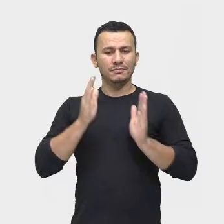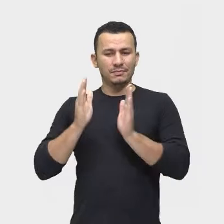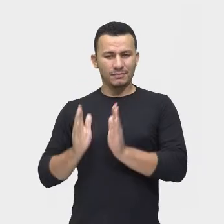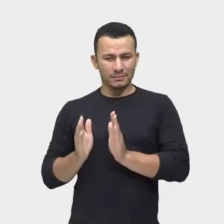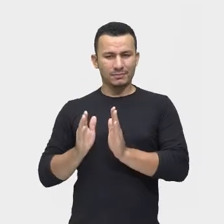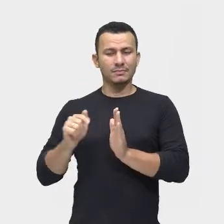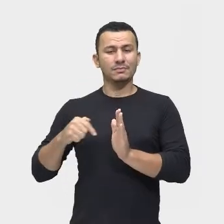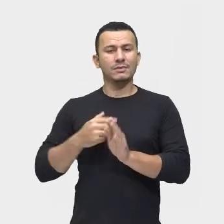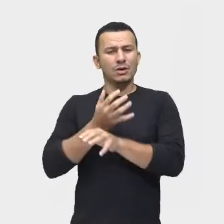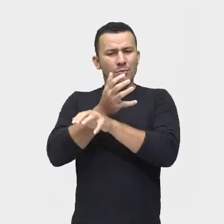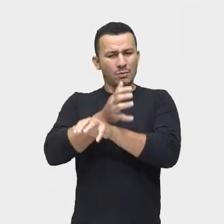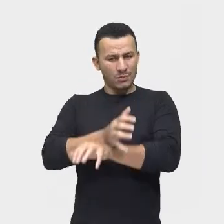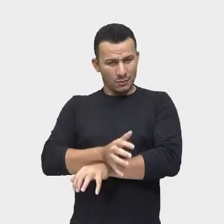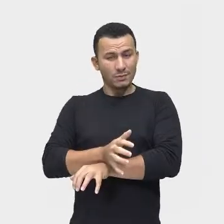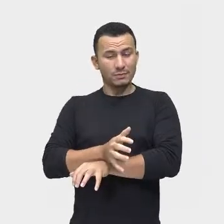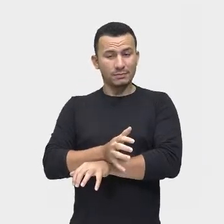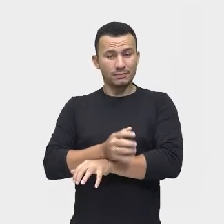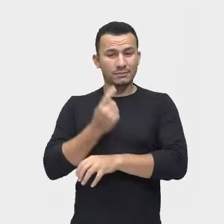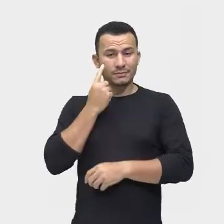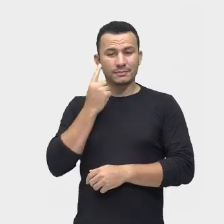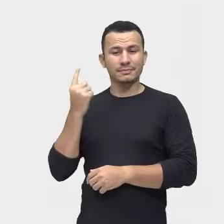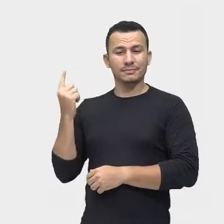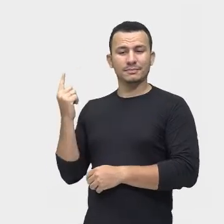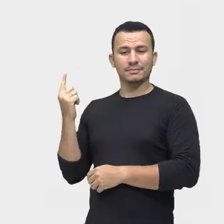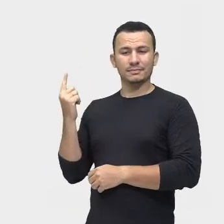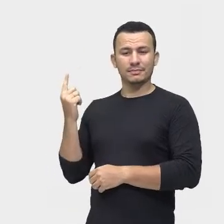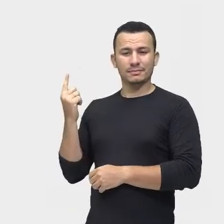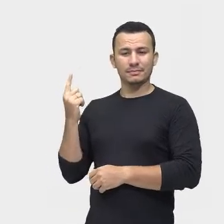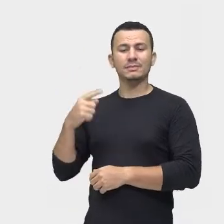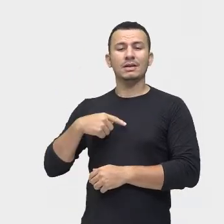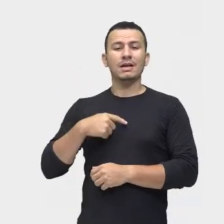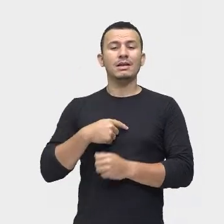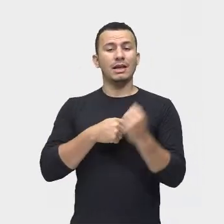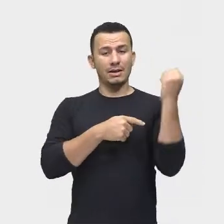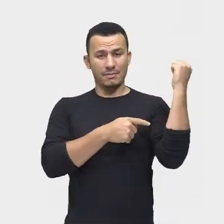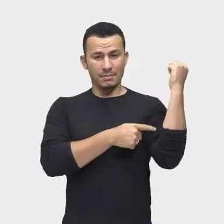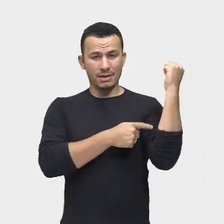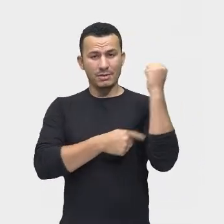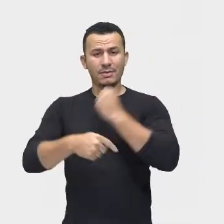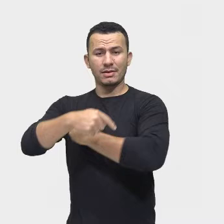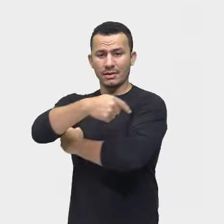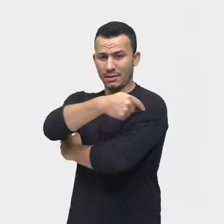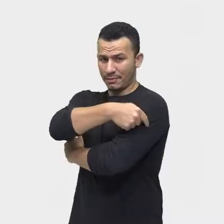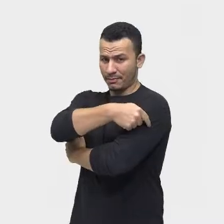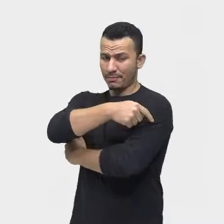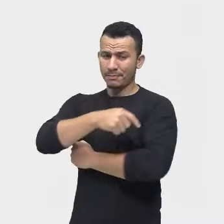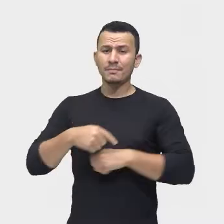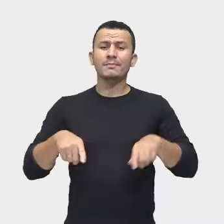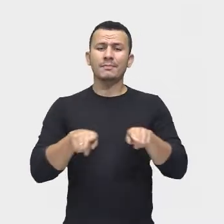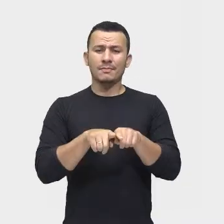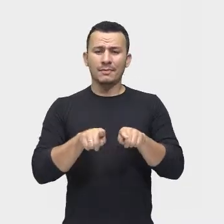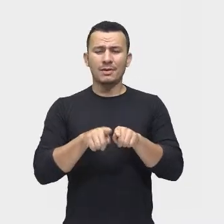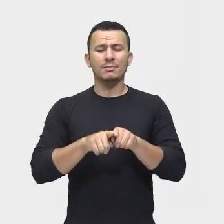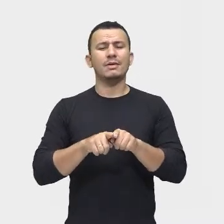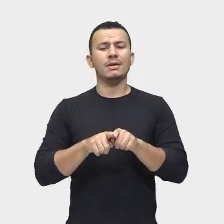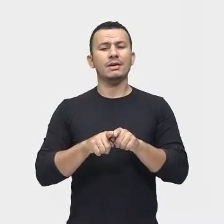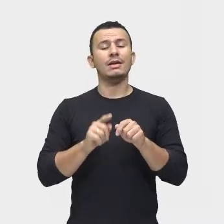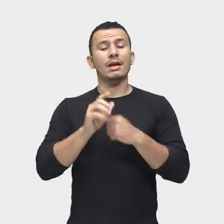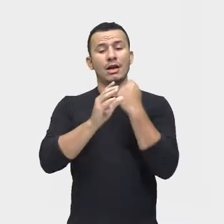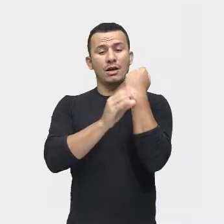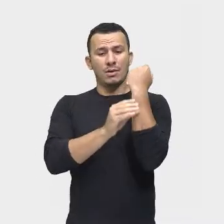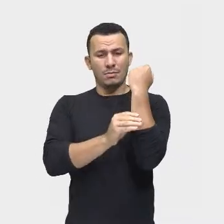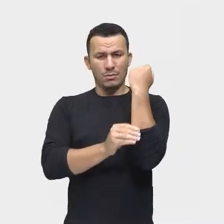estriado esquelético, aqui mostrando bíceps e tríceps, e músculo não estriado